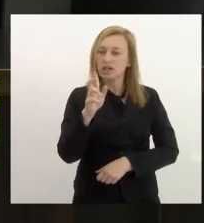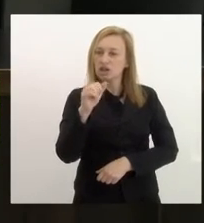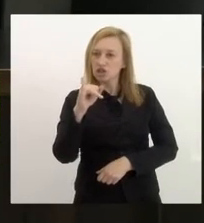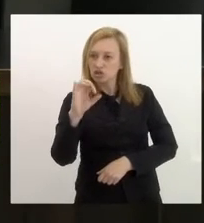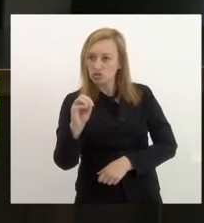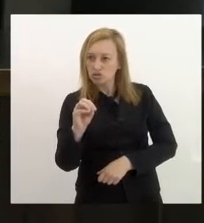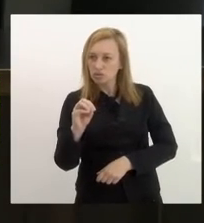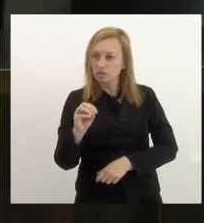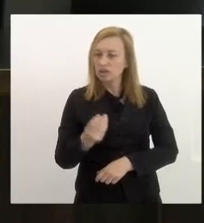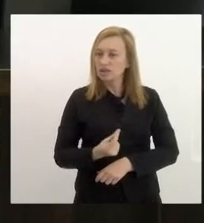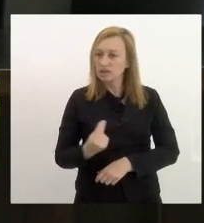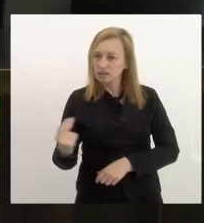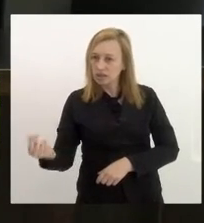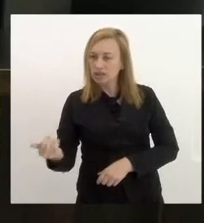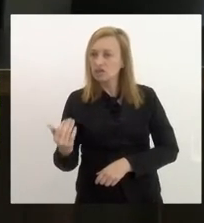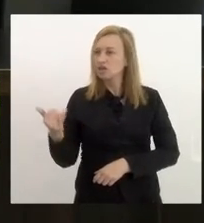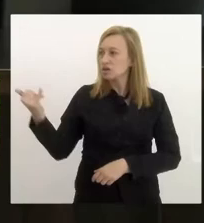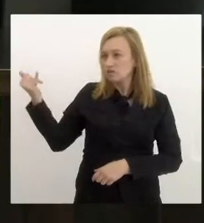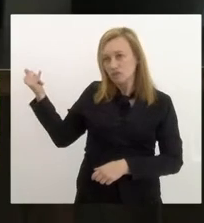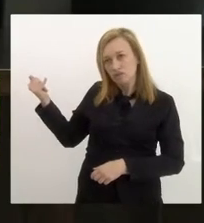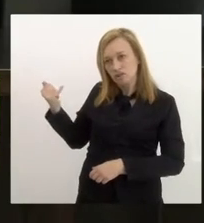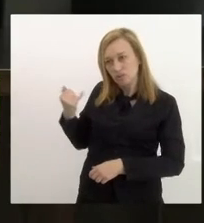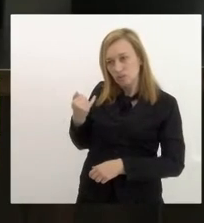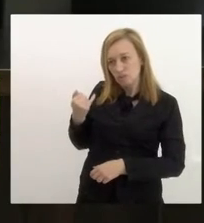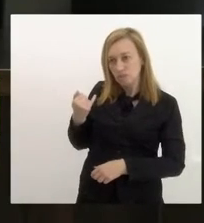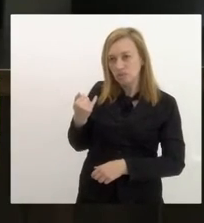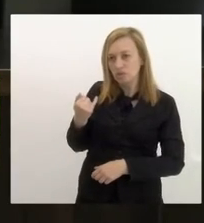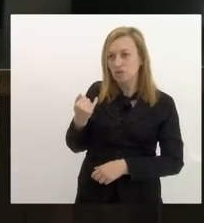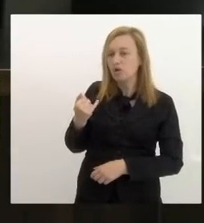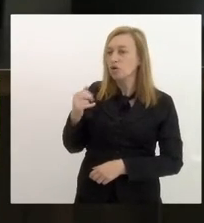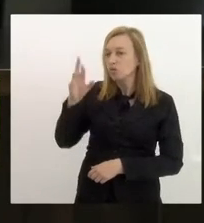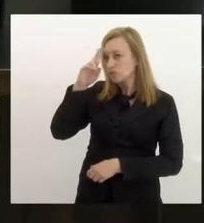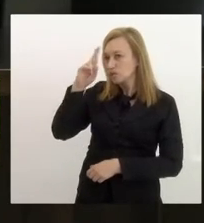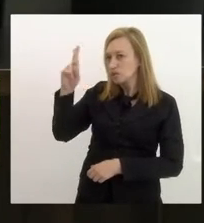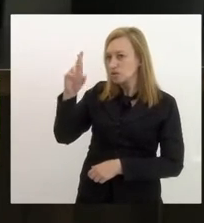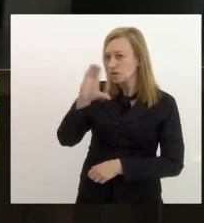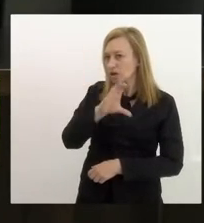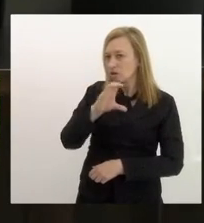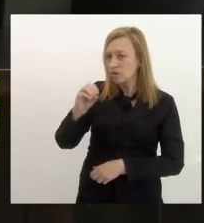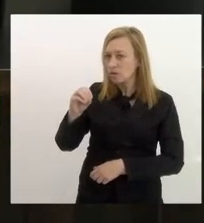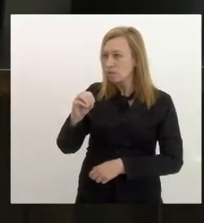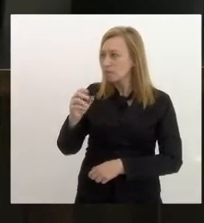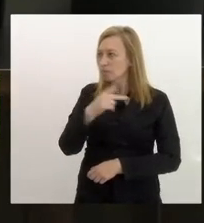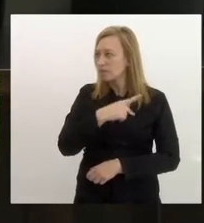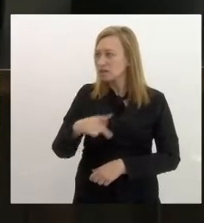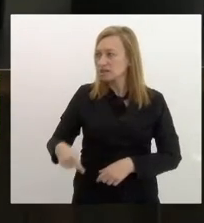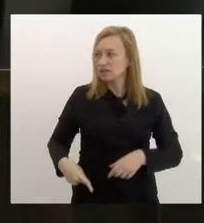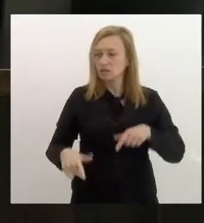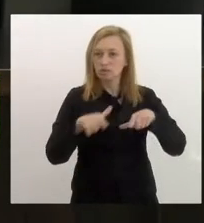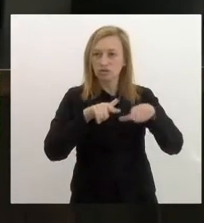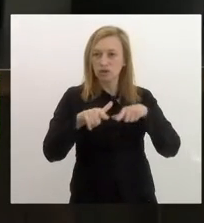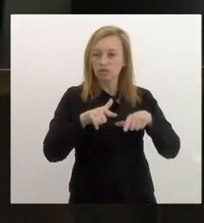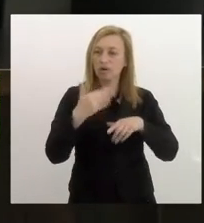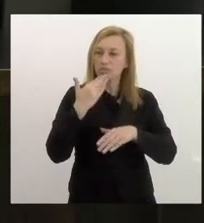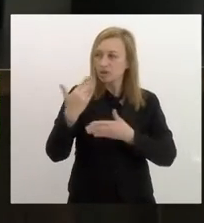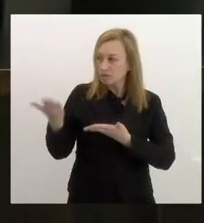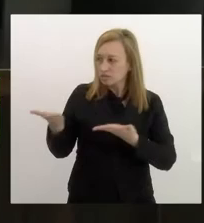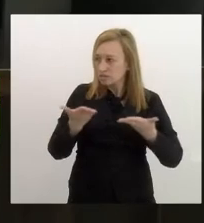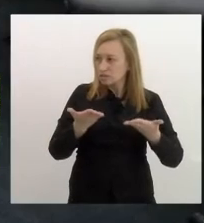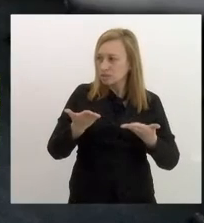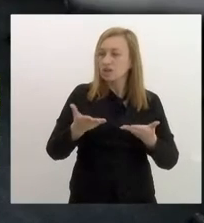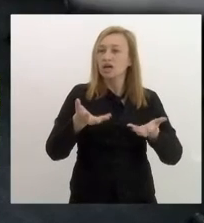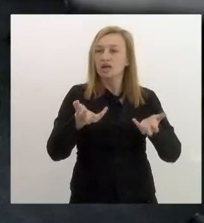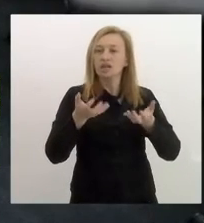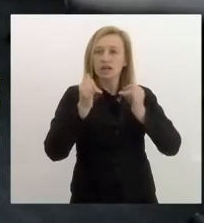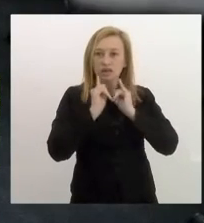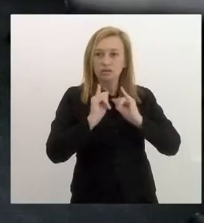já tinha vindo aqui falar comigo sou eu sou a cor presidente dos trabalhos por favor eu queria